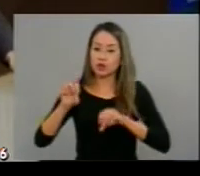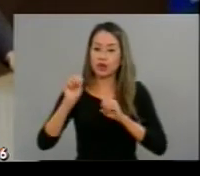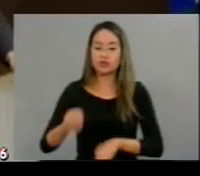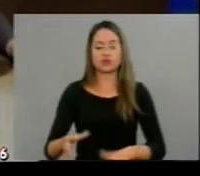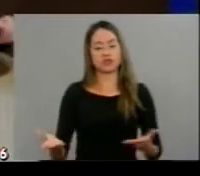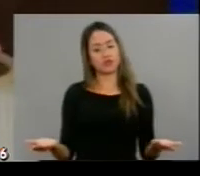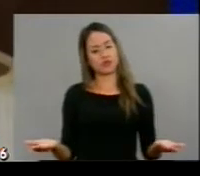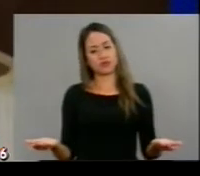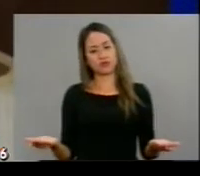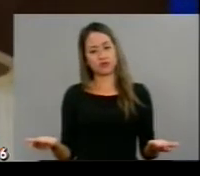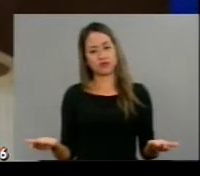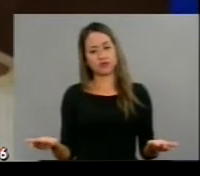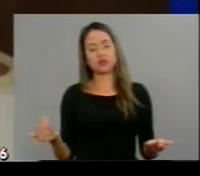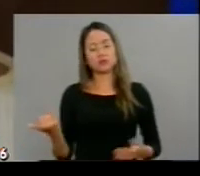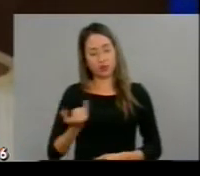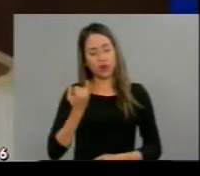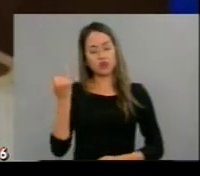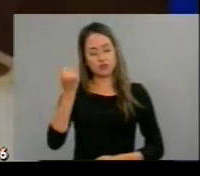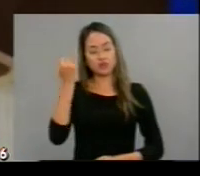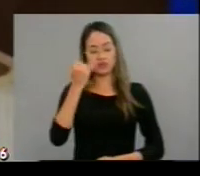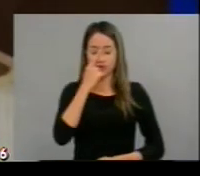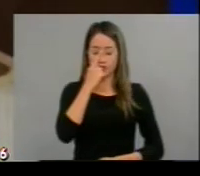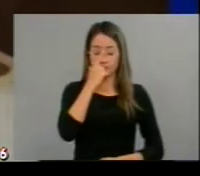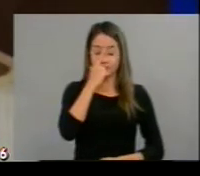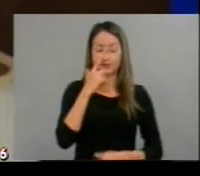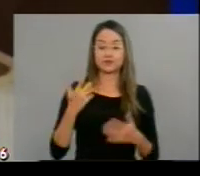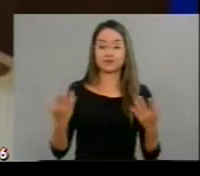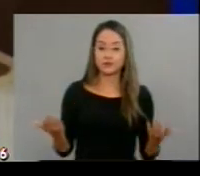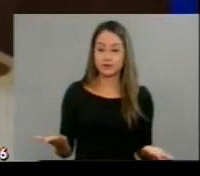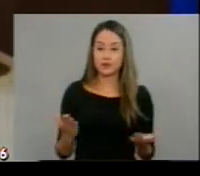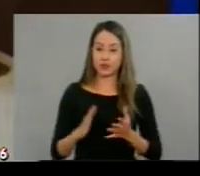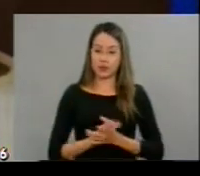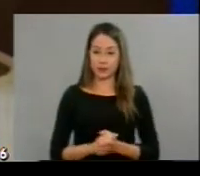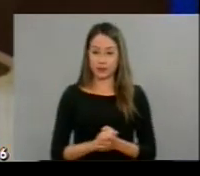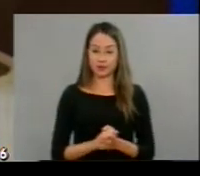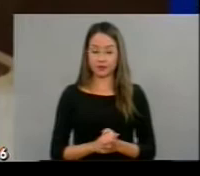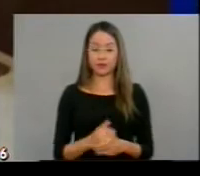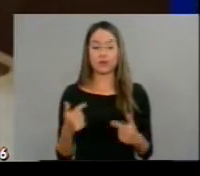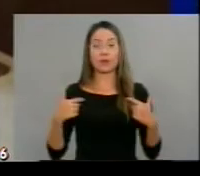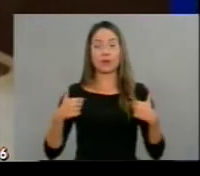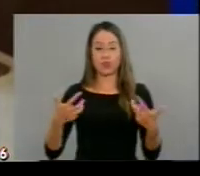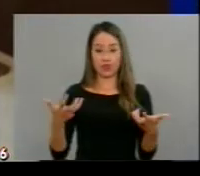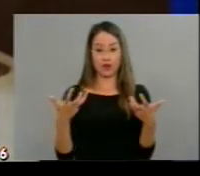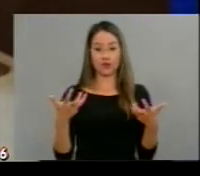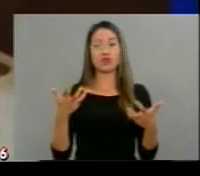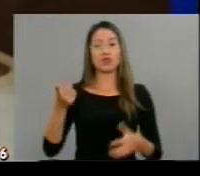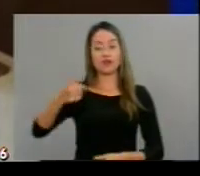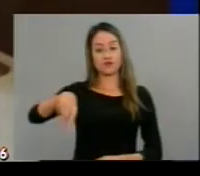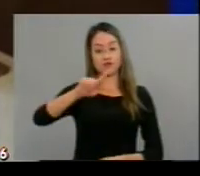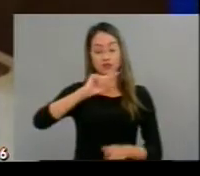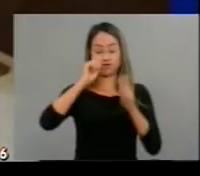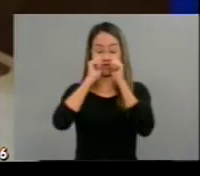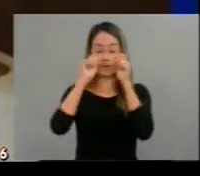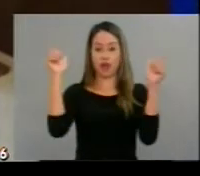econômicos. Portanto, deputados e deputadas, eu queria aqui fazer um alerta.